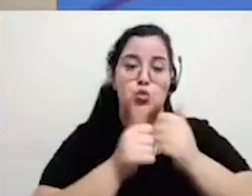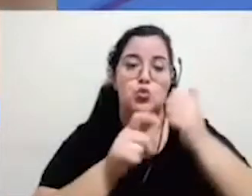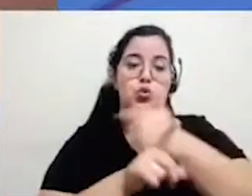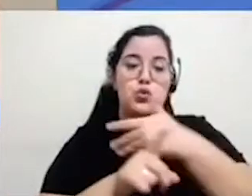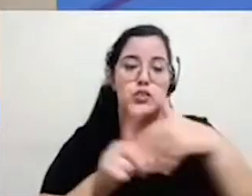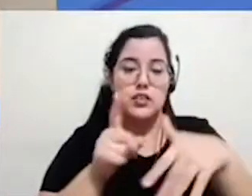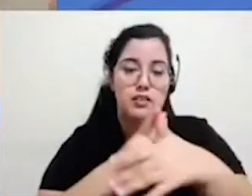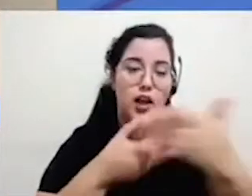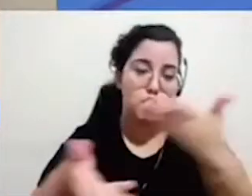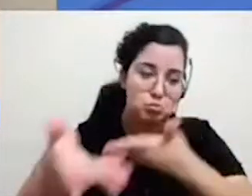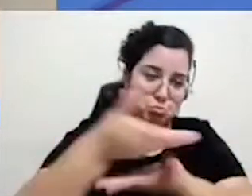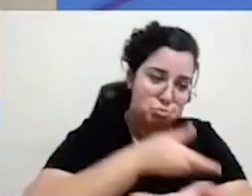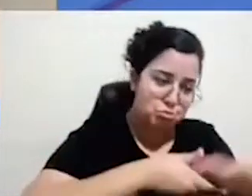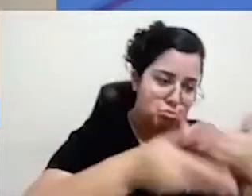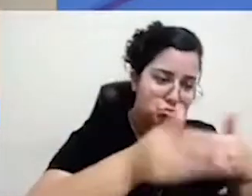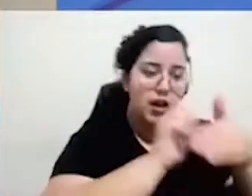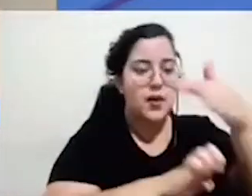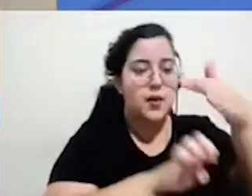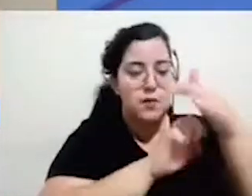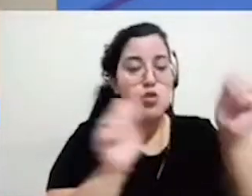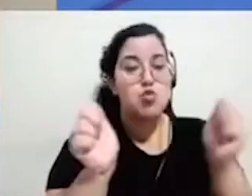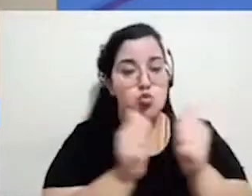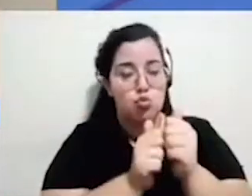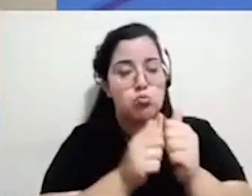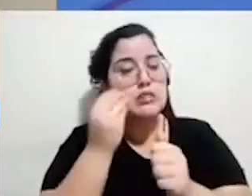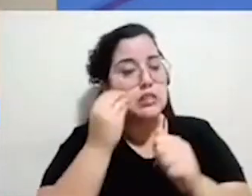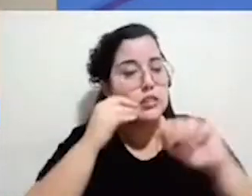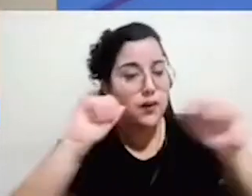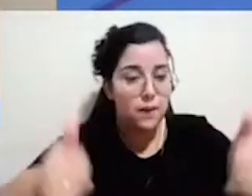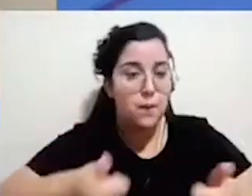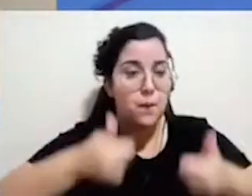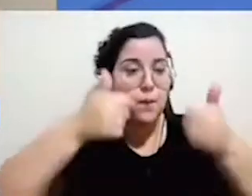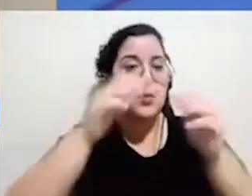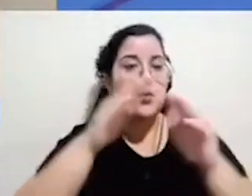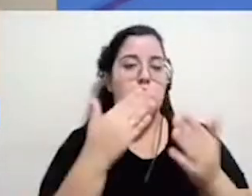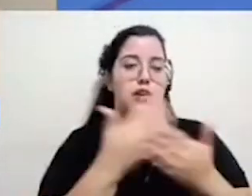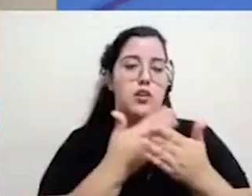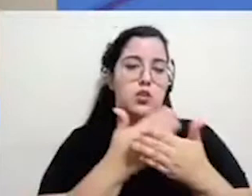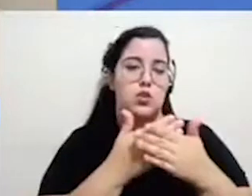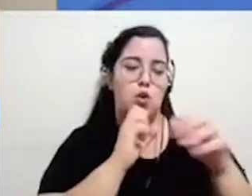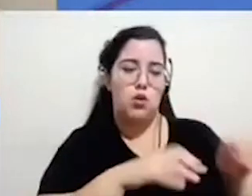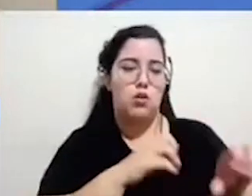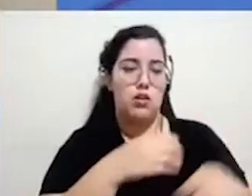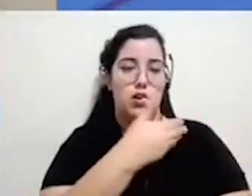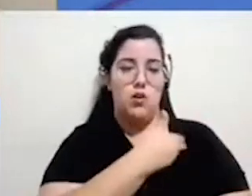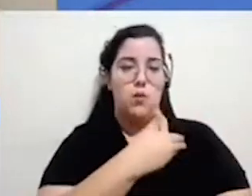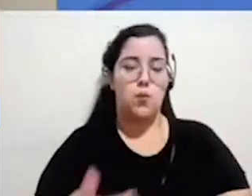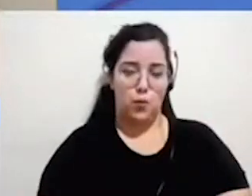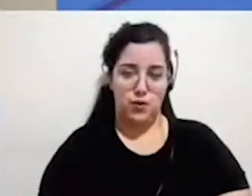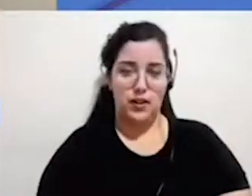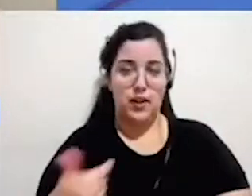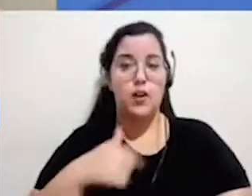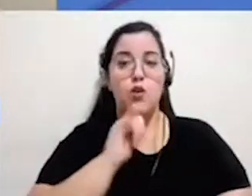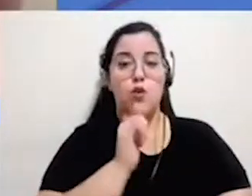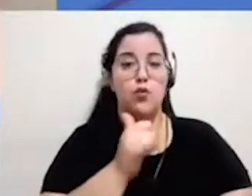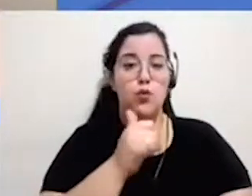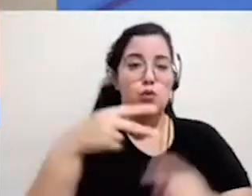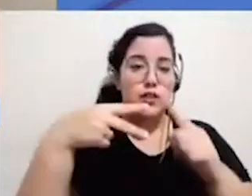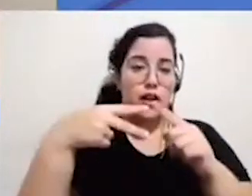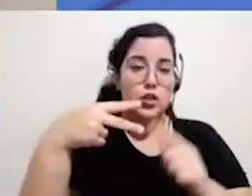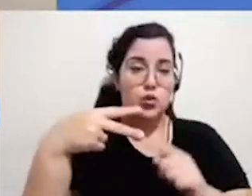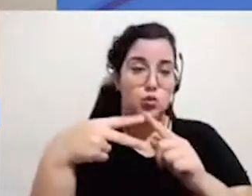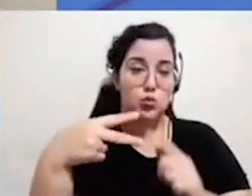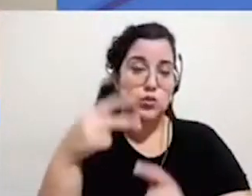empresas e de todo mundo para melhorar a educação pública. E aí eu quero contar dois casos aqui. Posso